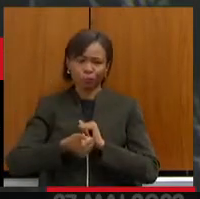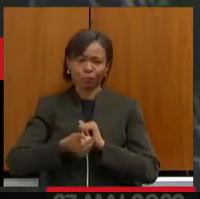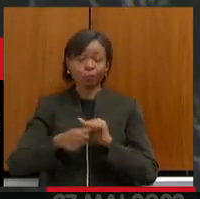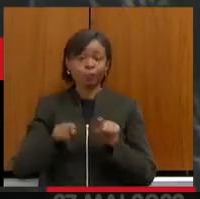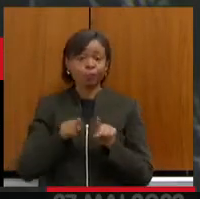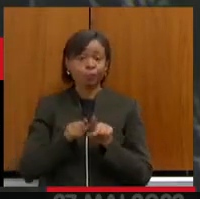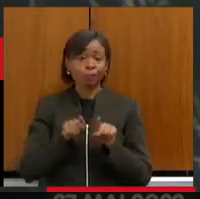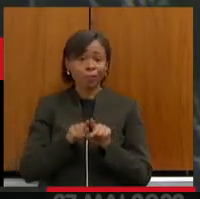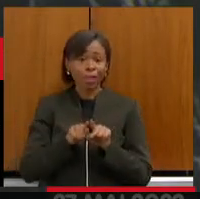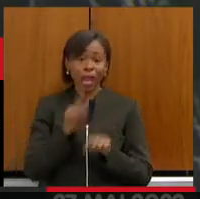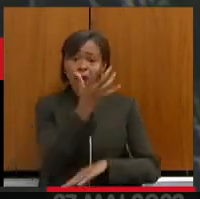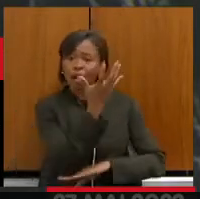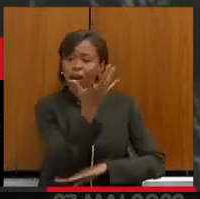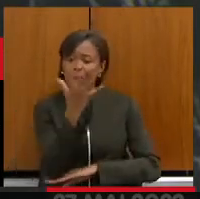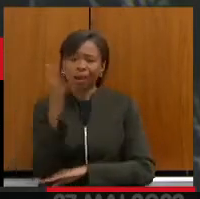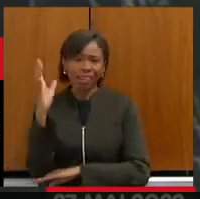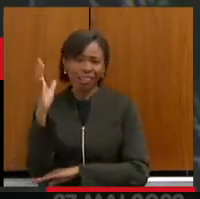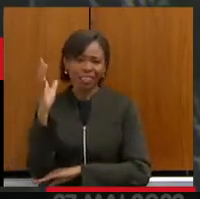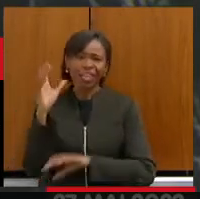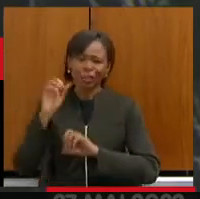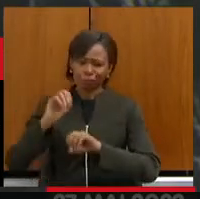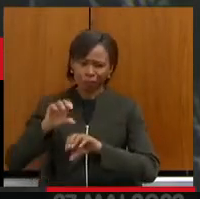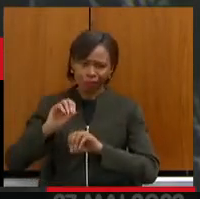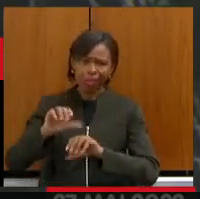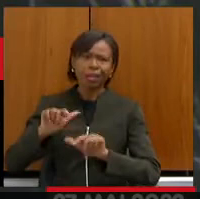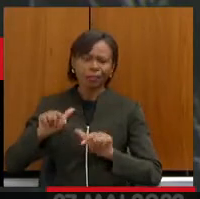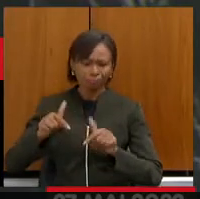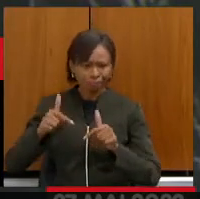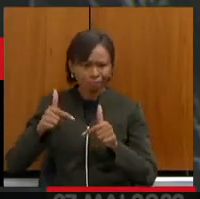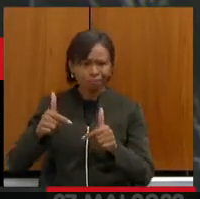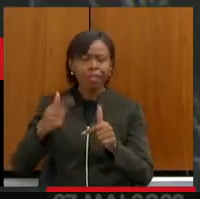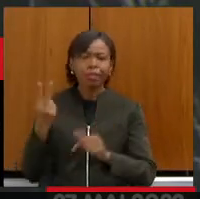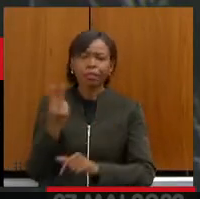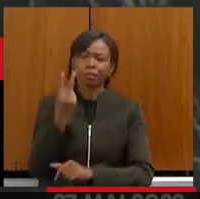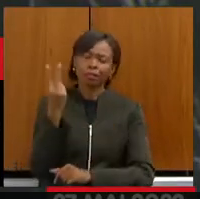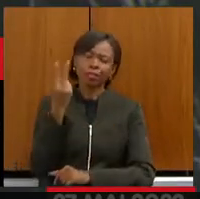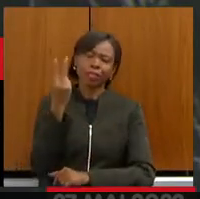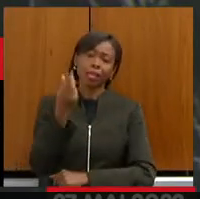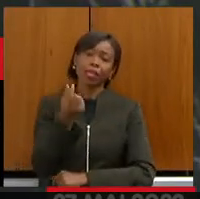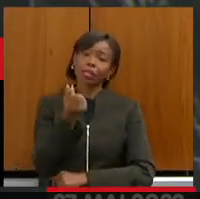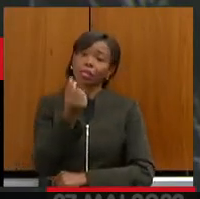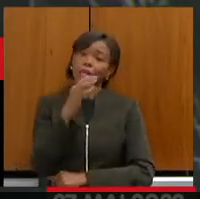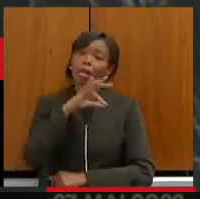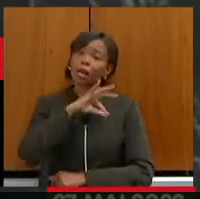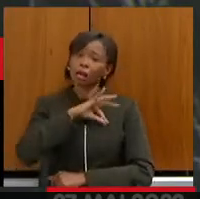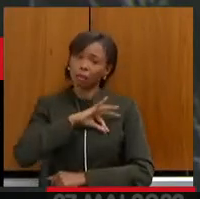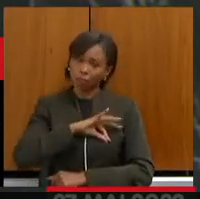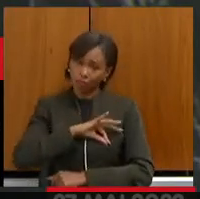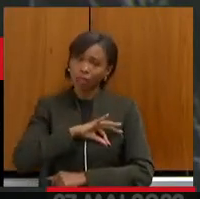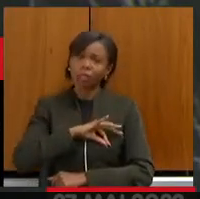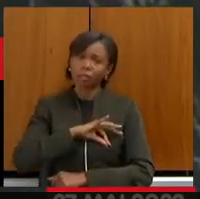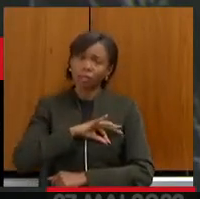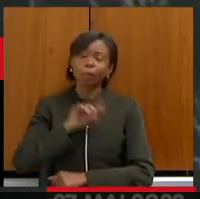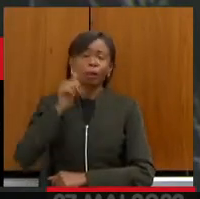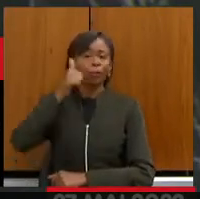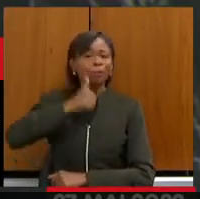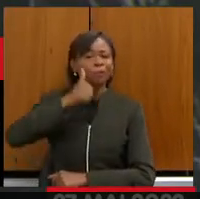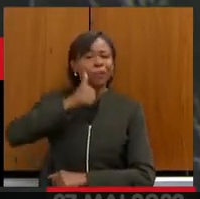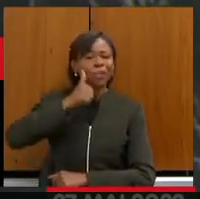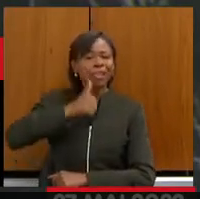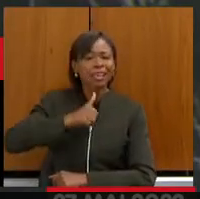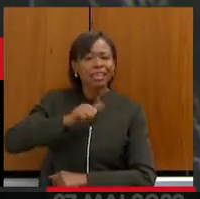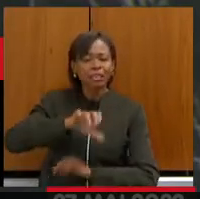ambiental com vistas à valorização e a justa remuneração do trabalho realizada pelas catadoras de materiais